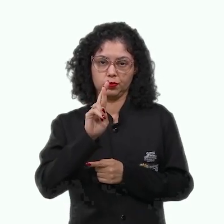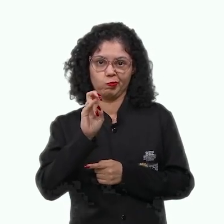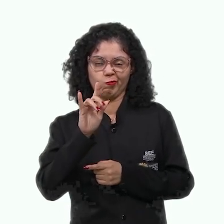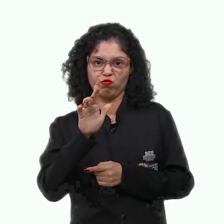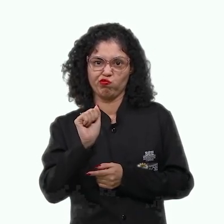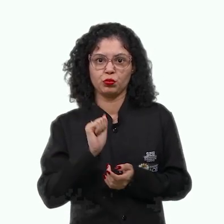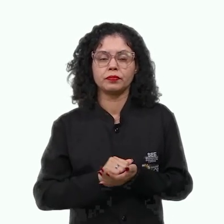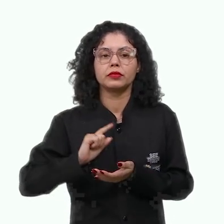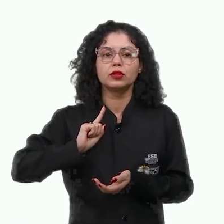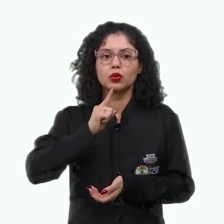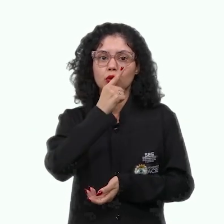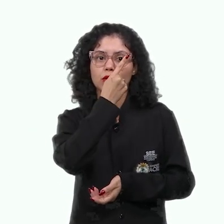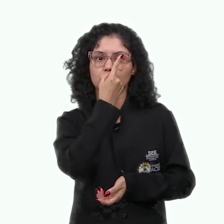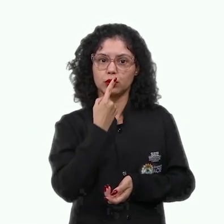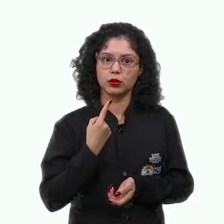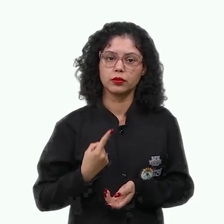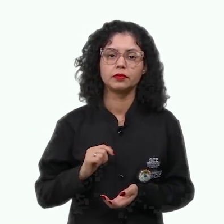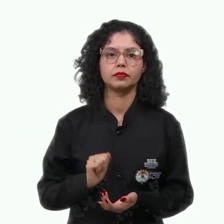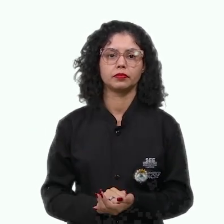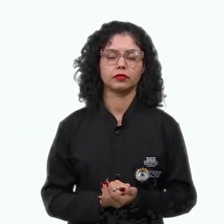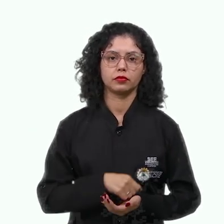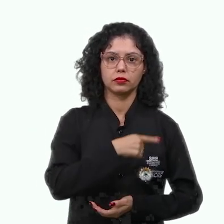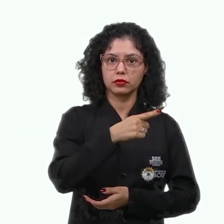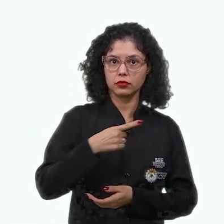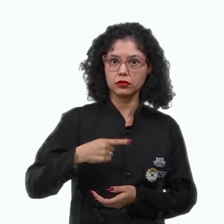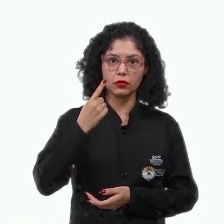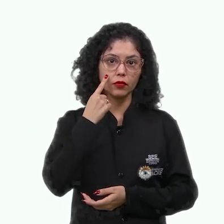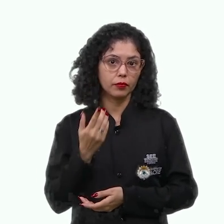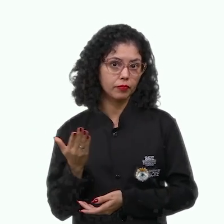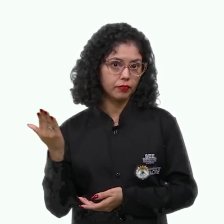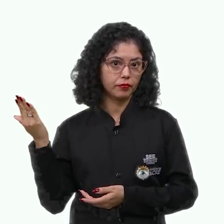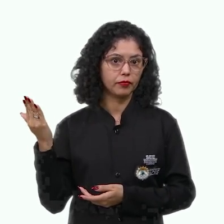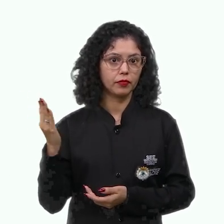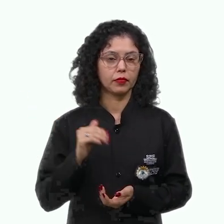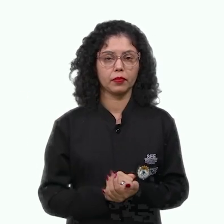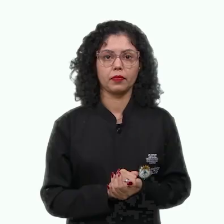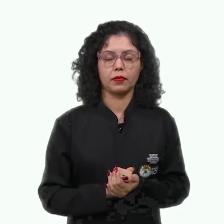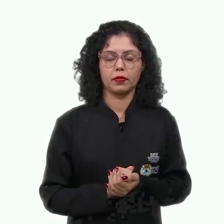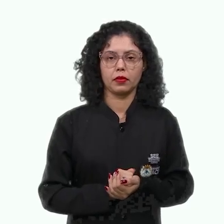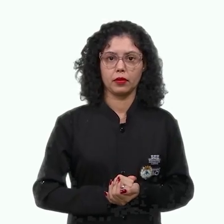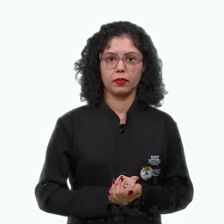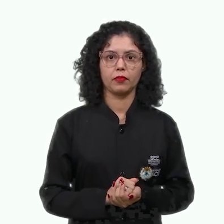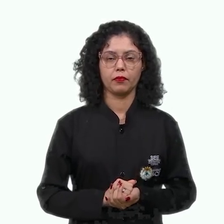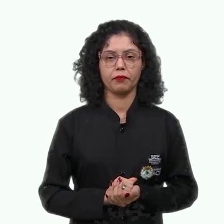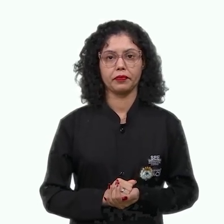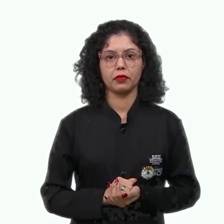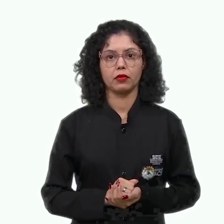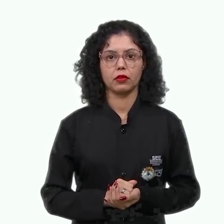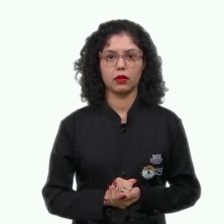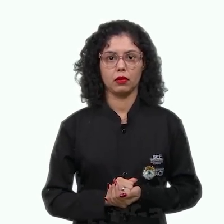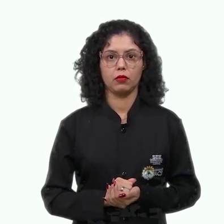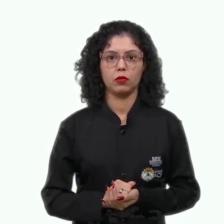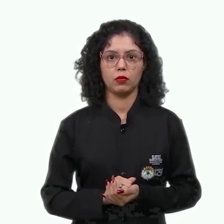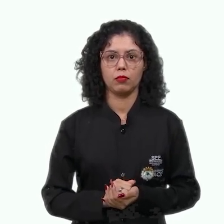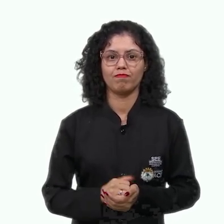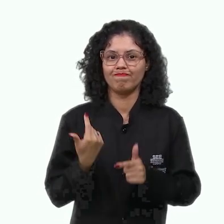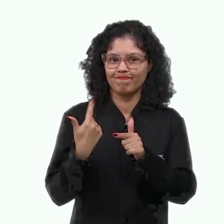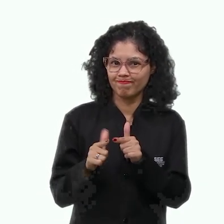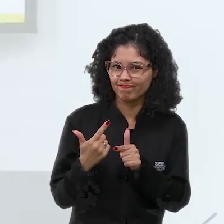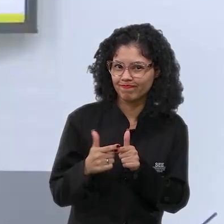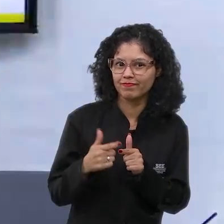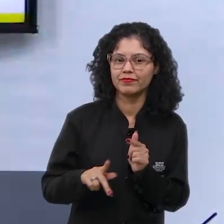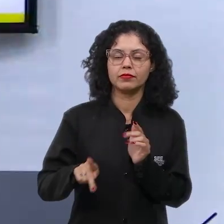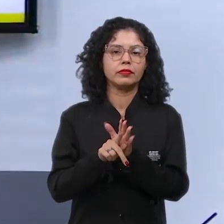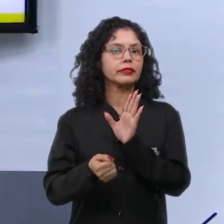cana. A broca de cana, pessoal, essa larvinha aqui que vocês estão vendo, essa esbranquiçada, ela é muito prejudicial